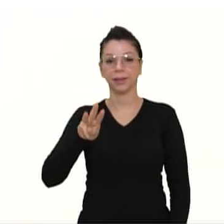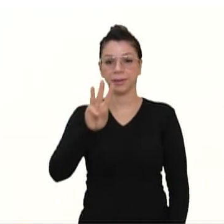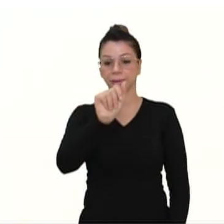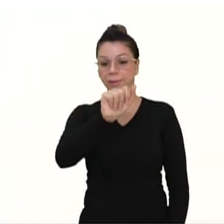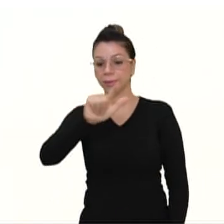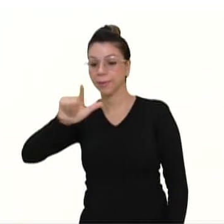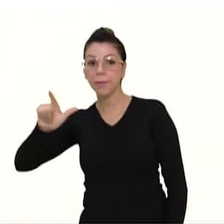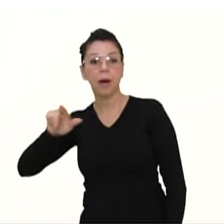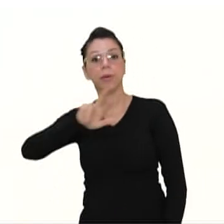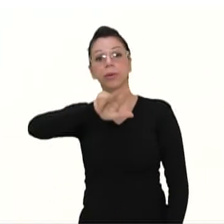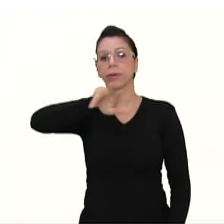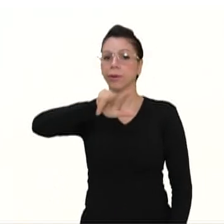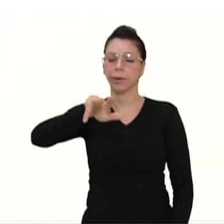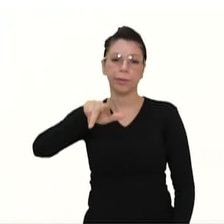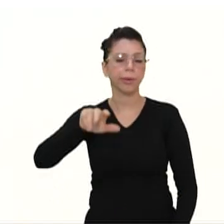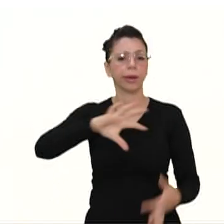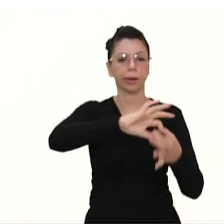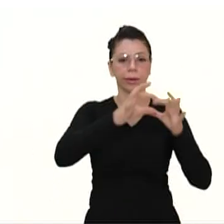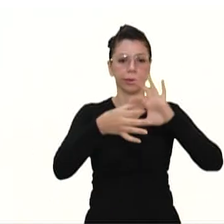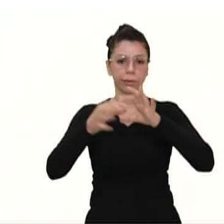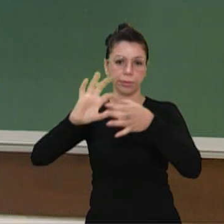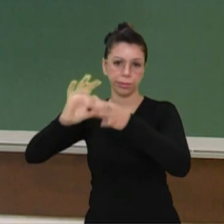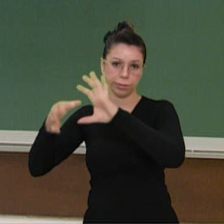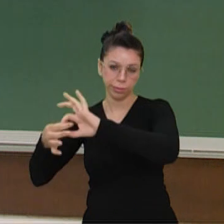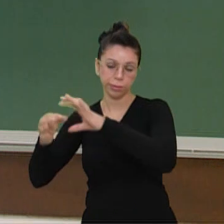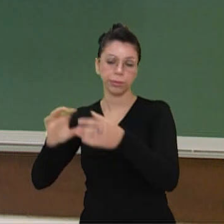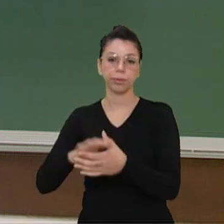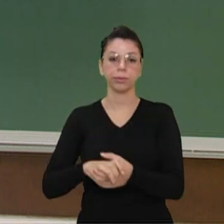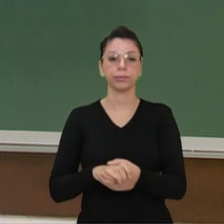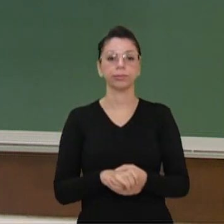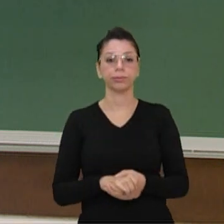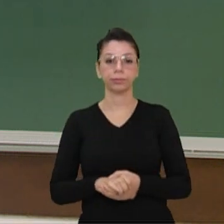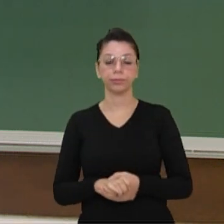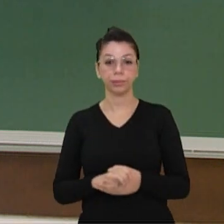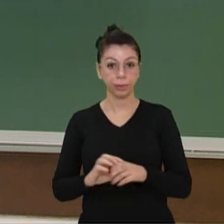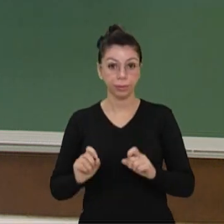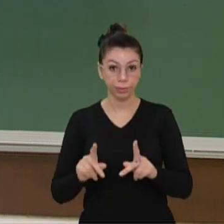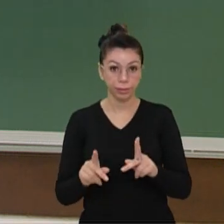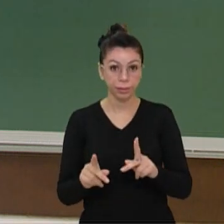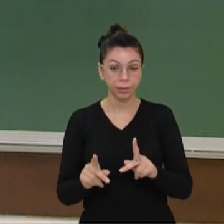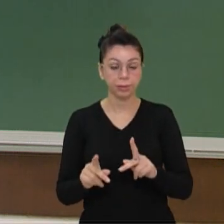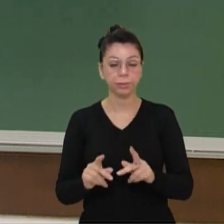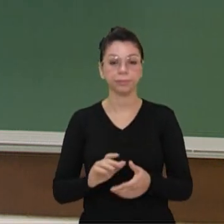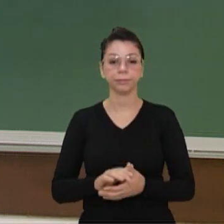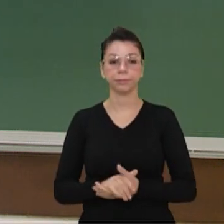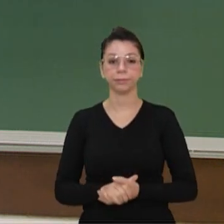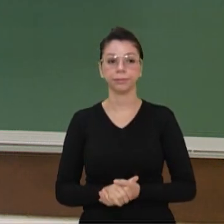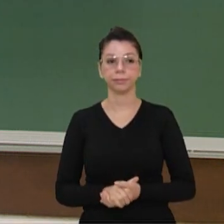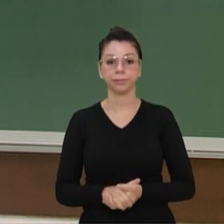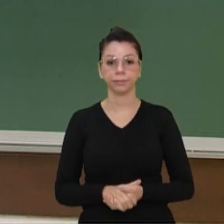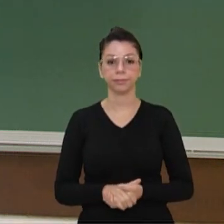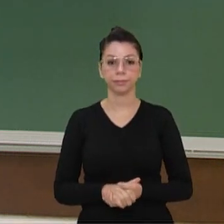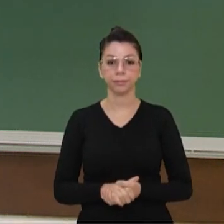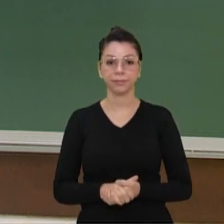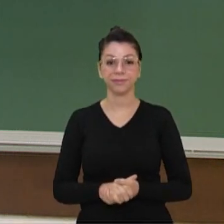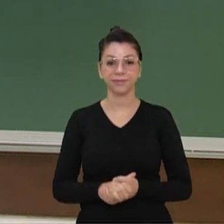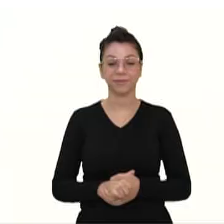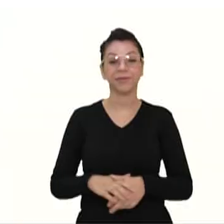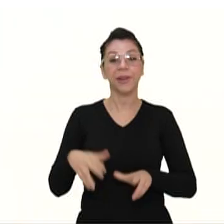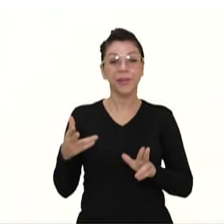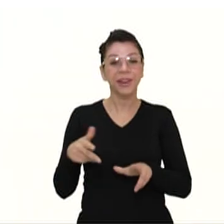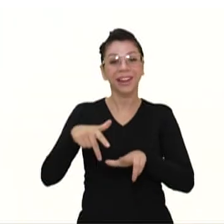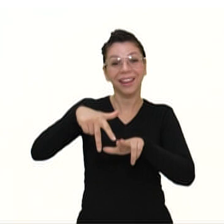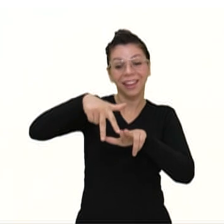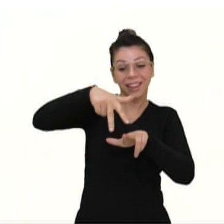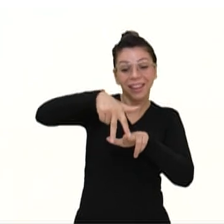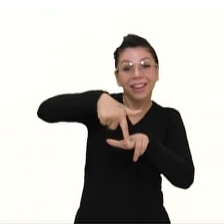modalidade olímpica, justamente porque ela não é uma modalidade indoor. Tudo bem? Então, vamos para o skate, que